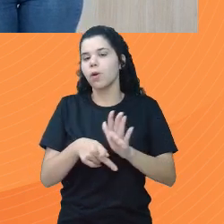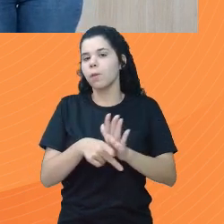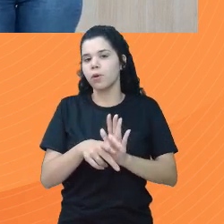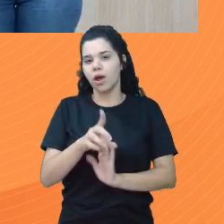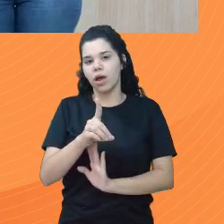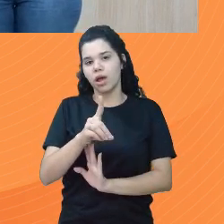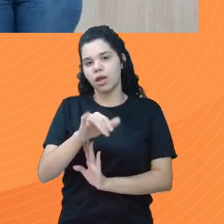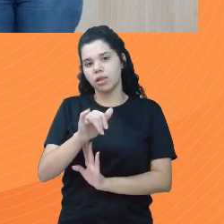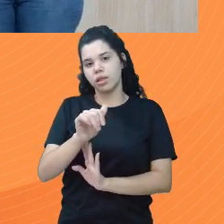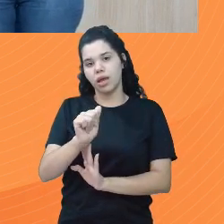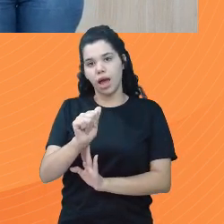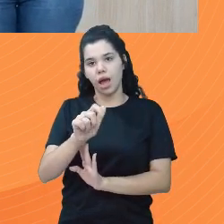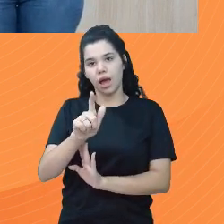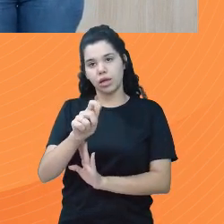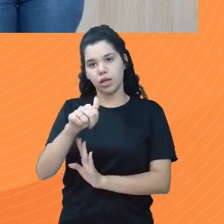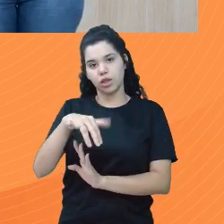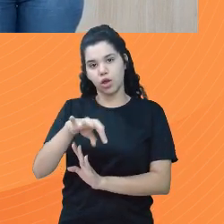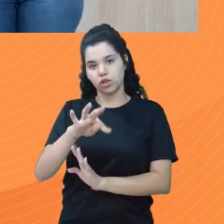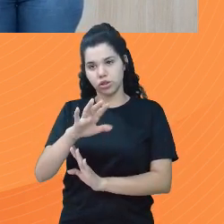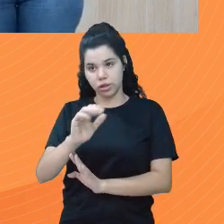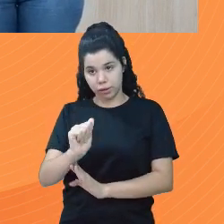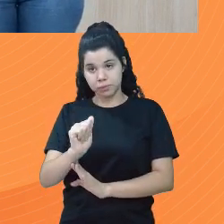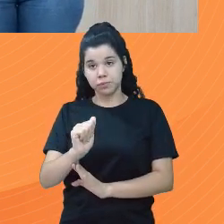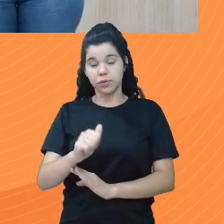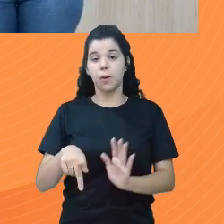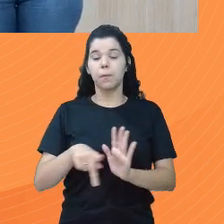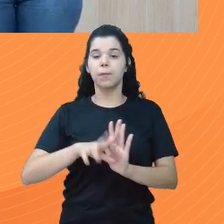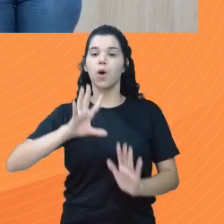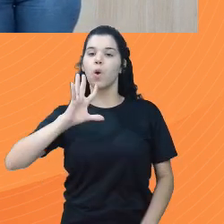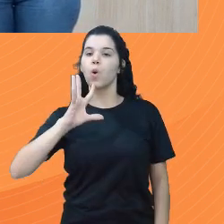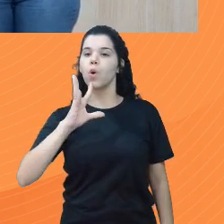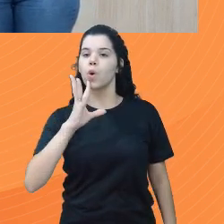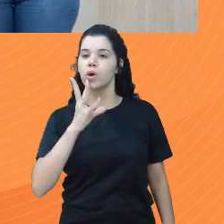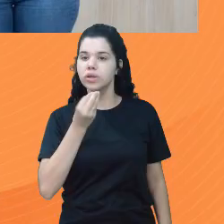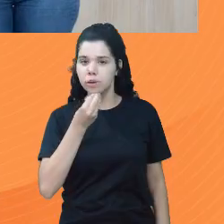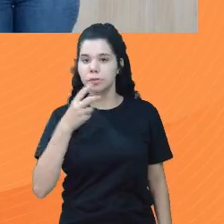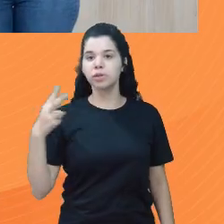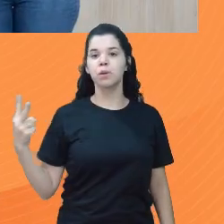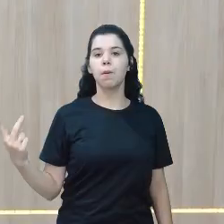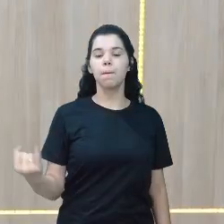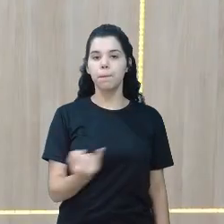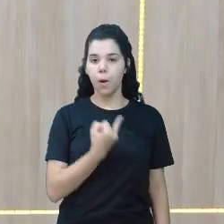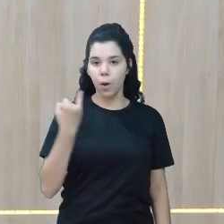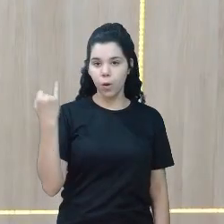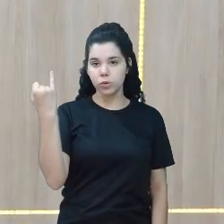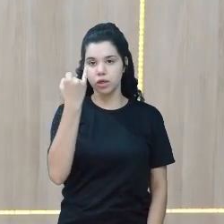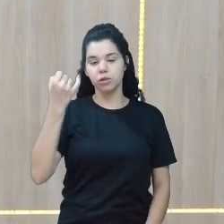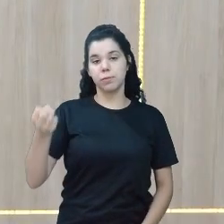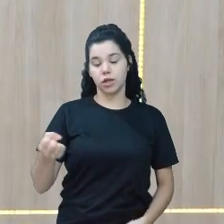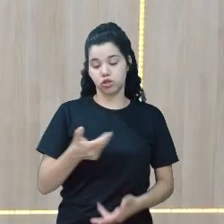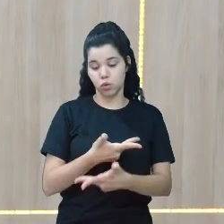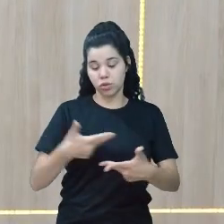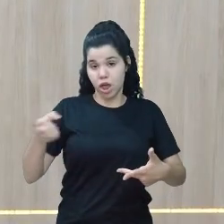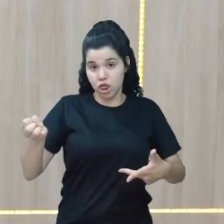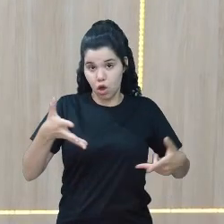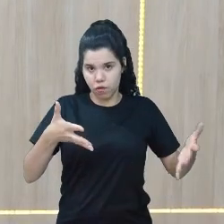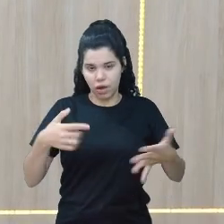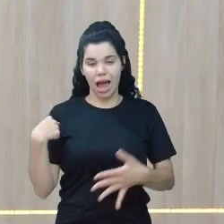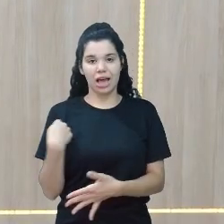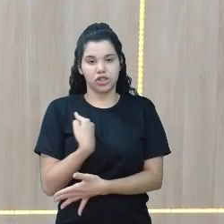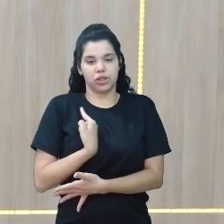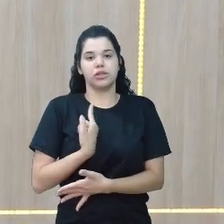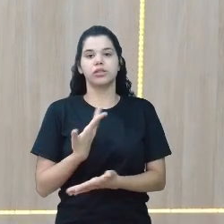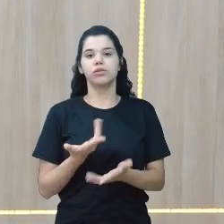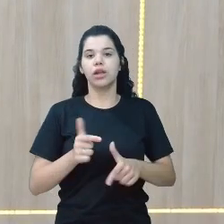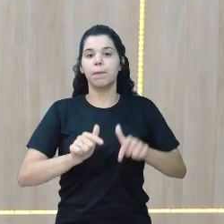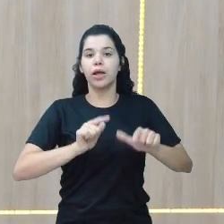diagnóstica? Né? Os esquemas de conhecimento relevantes para o novo. Ora, a gente trabalha com fases, a gente trabalha com